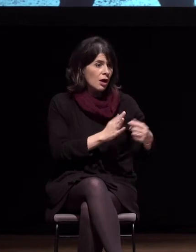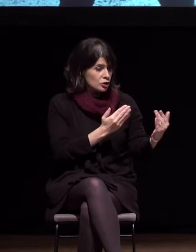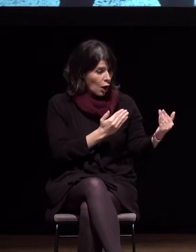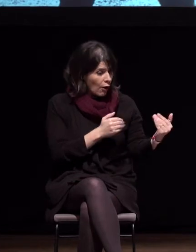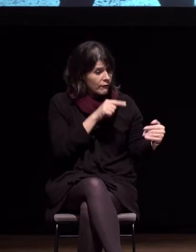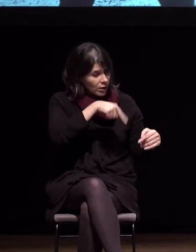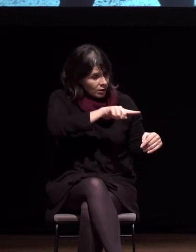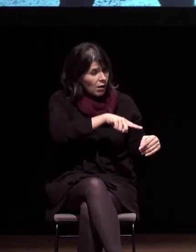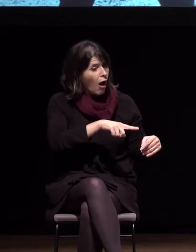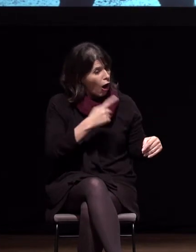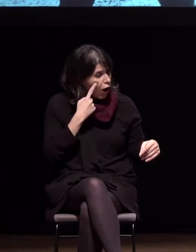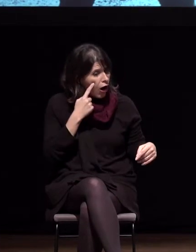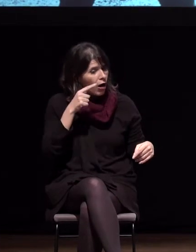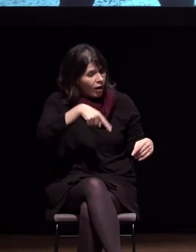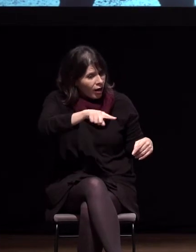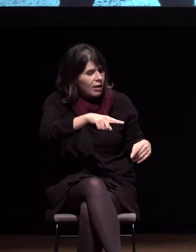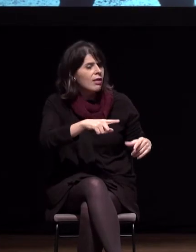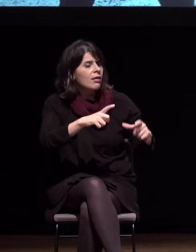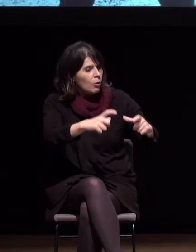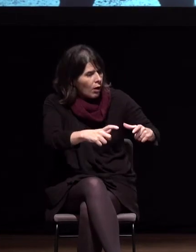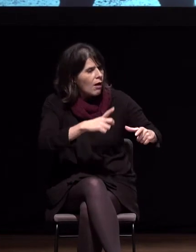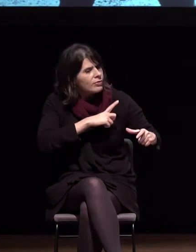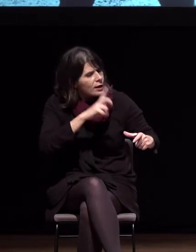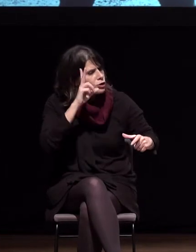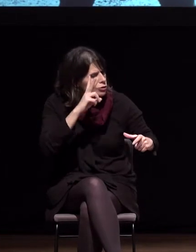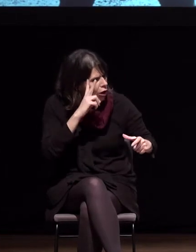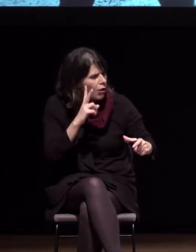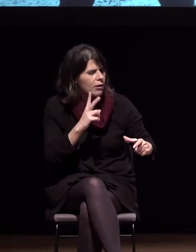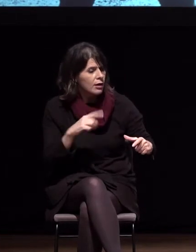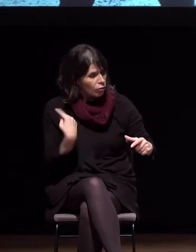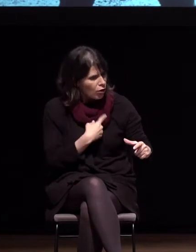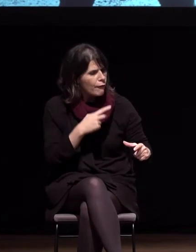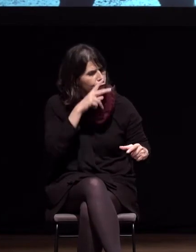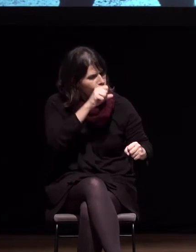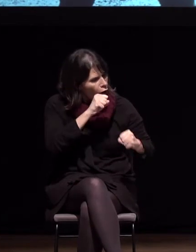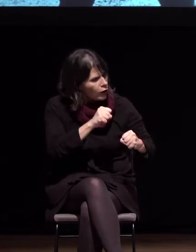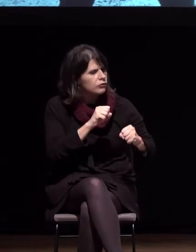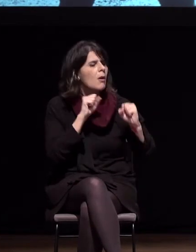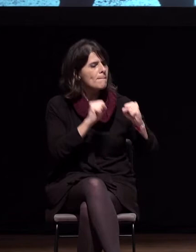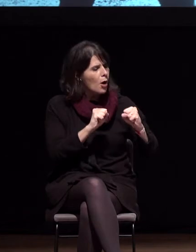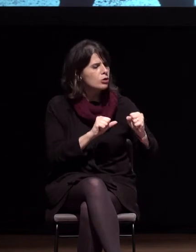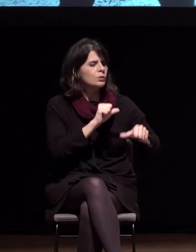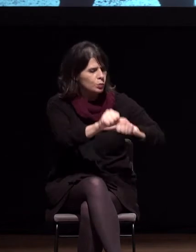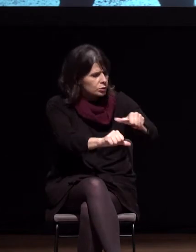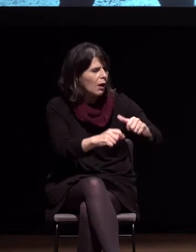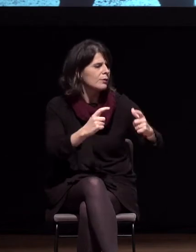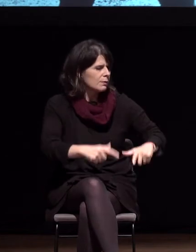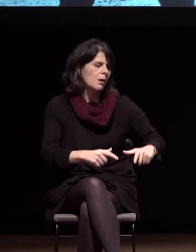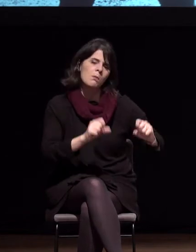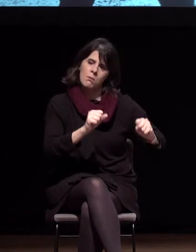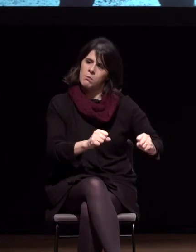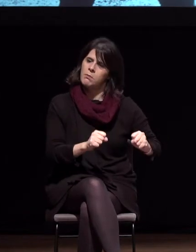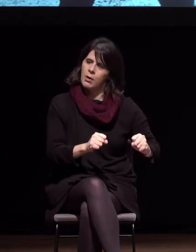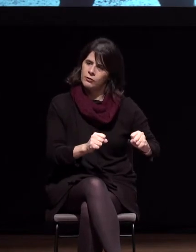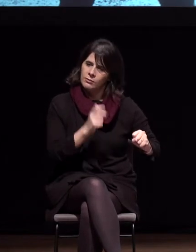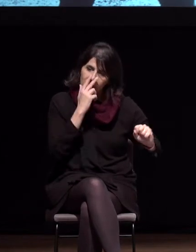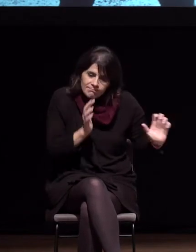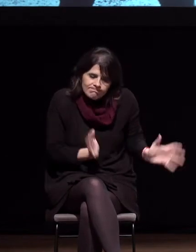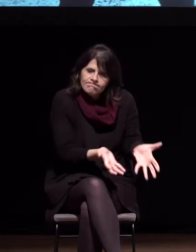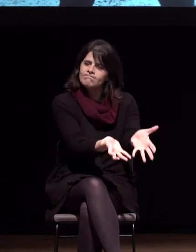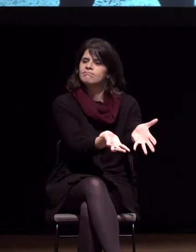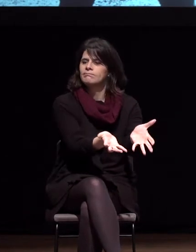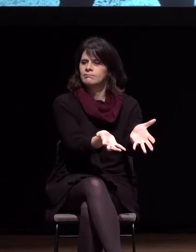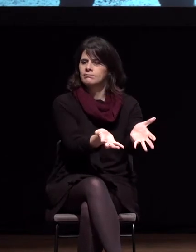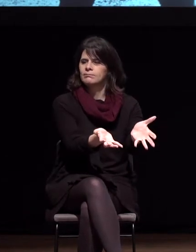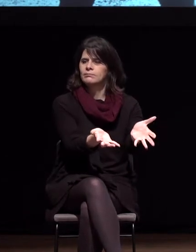fazemos parte dessa história. E nós temos força e nós queremos modificar esses espaços, né? Que São Paulo não é só